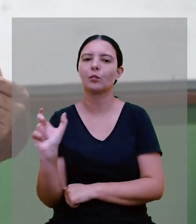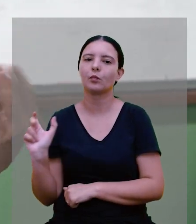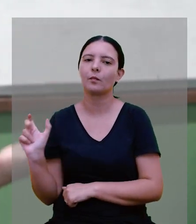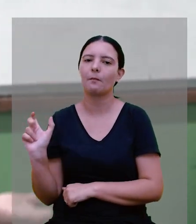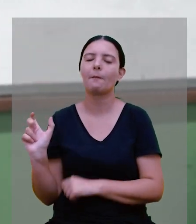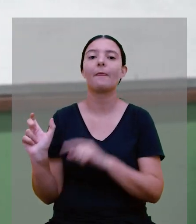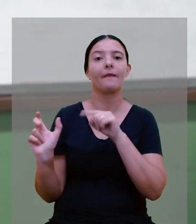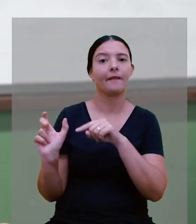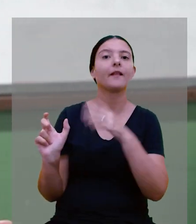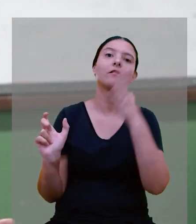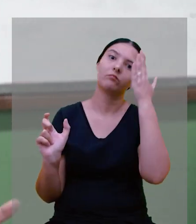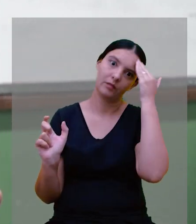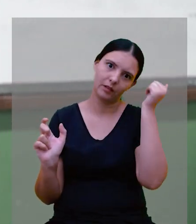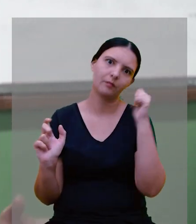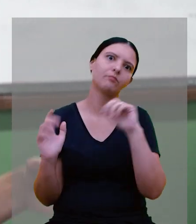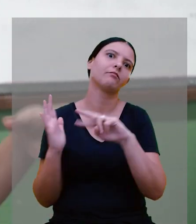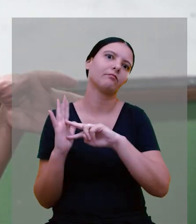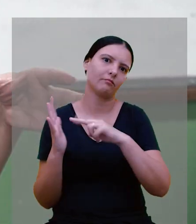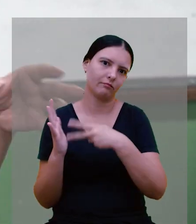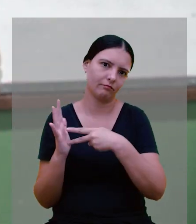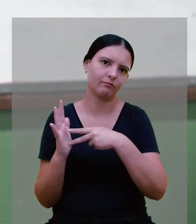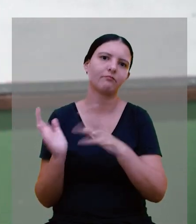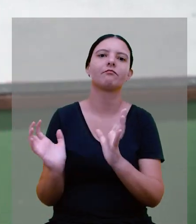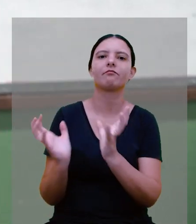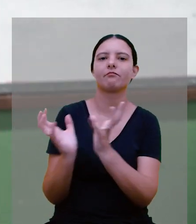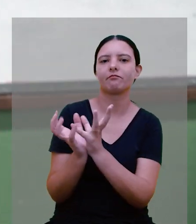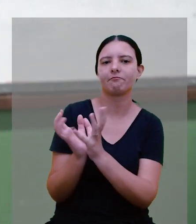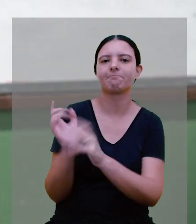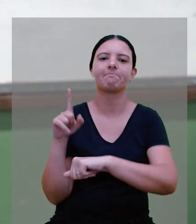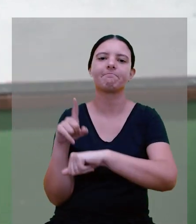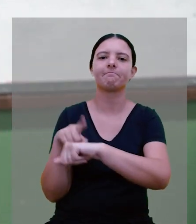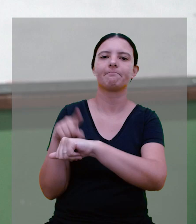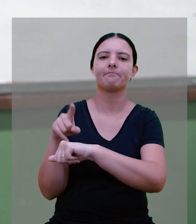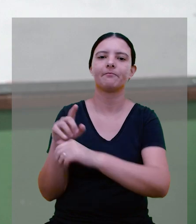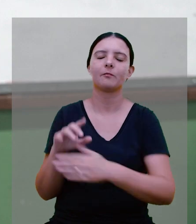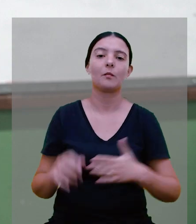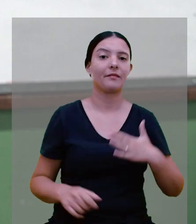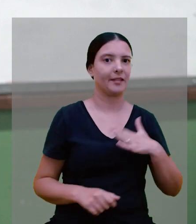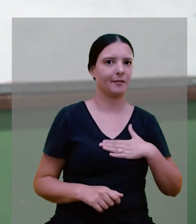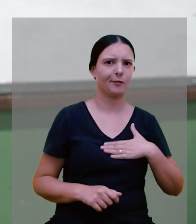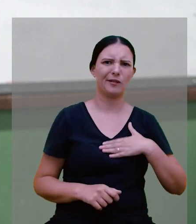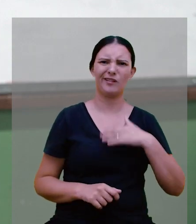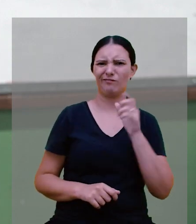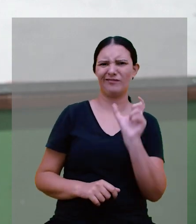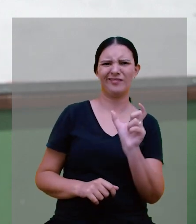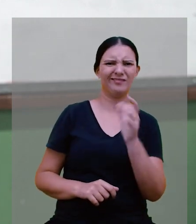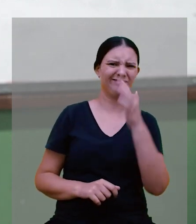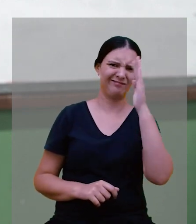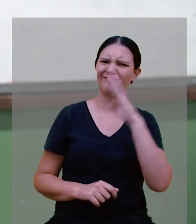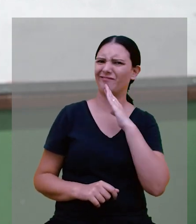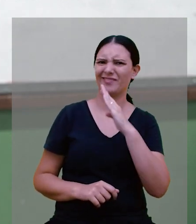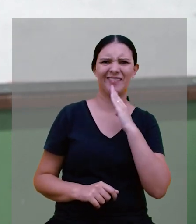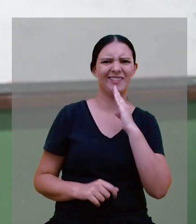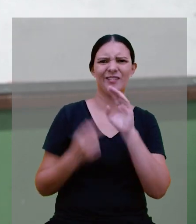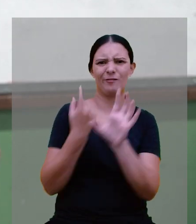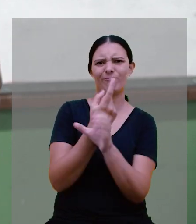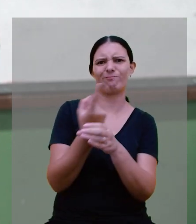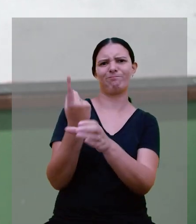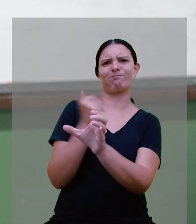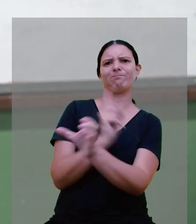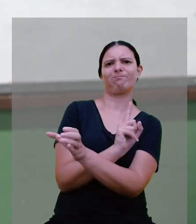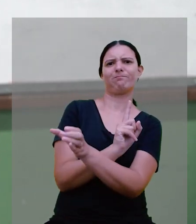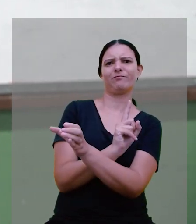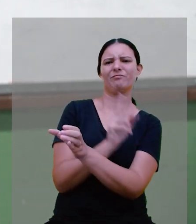e sabem o que ela quer dizer, vocês são o grupo do momento. Eu que não sei o que ela quer dizer, sou o grupo de fora.